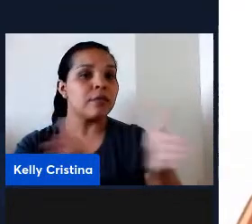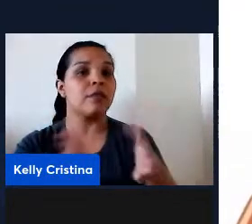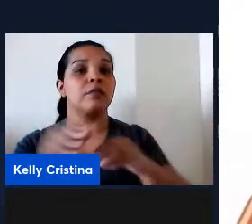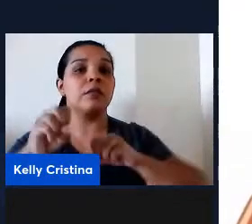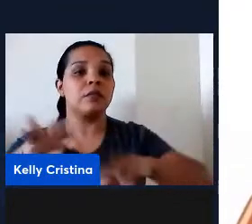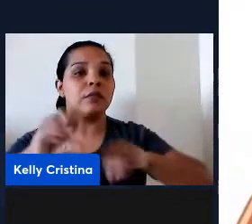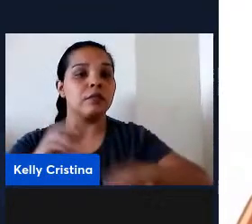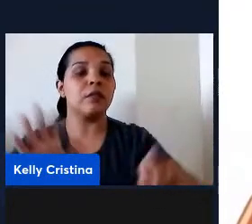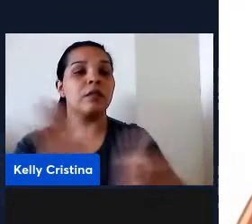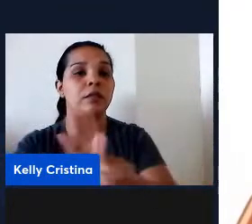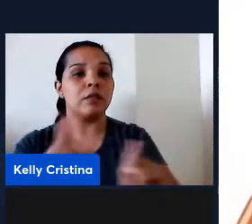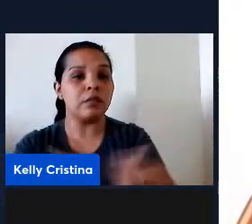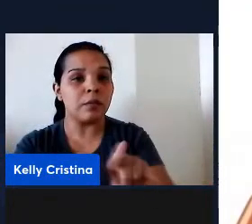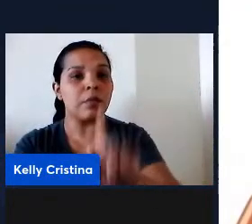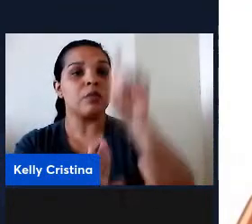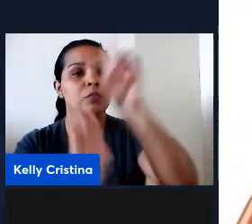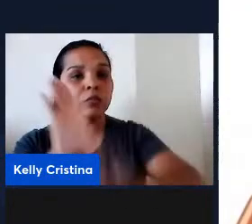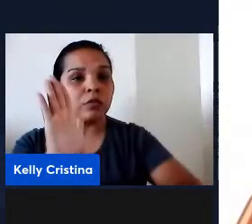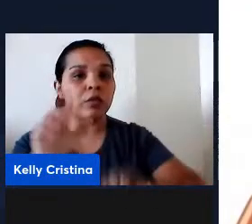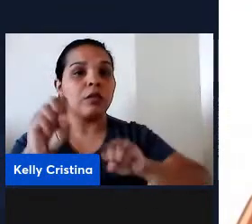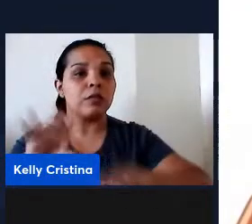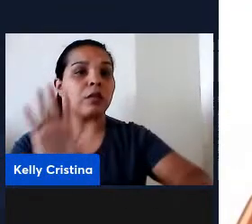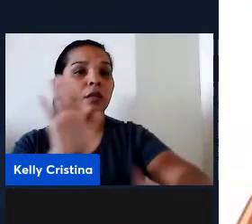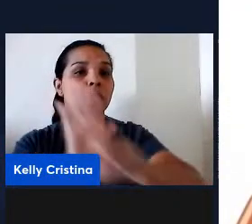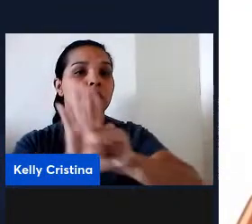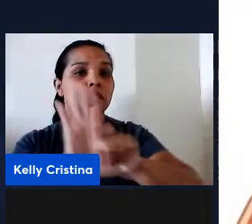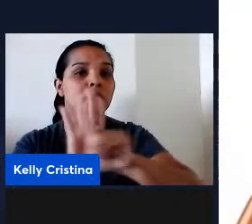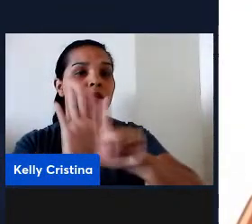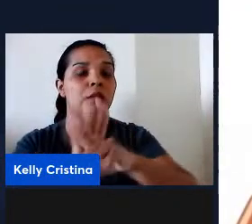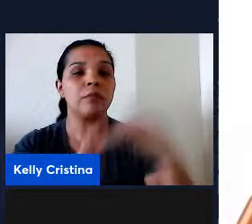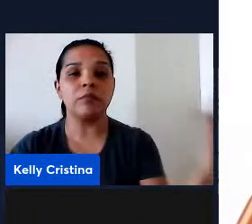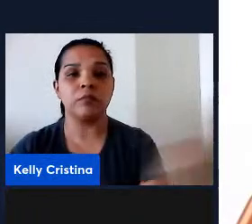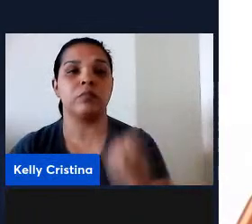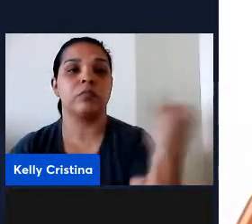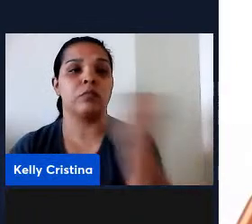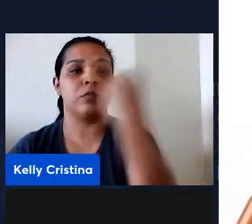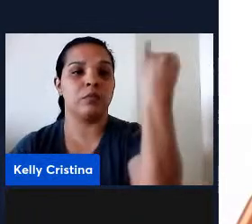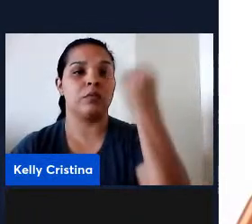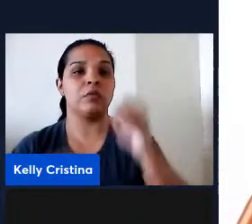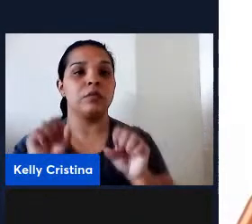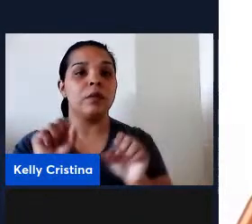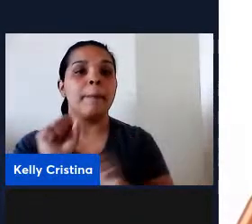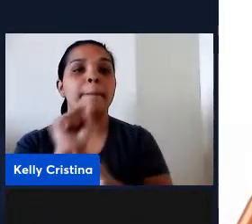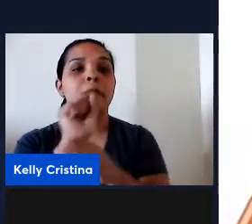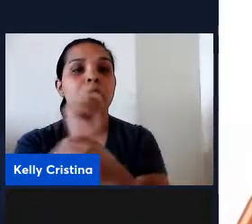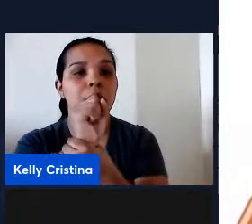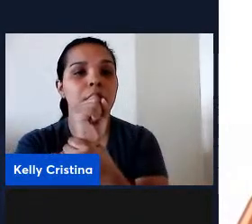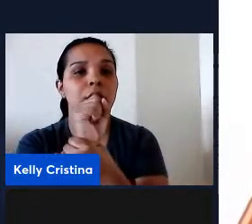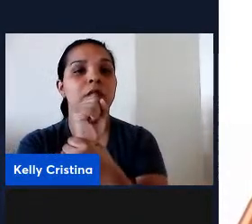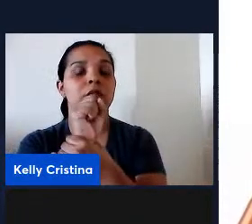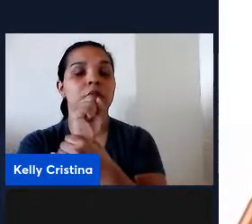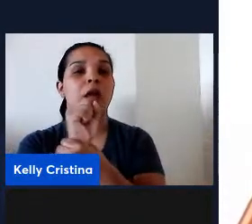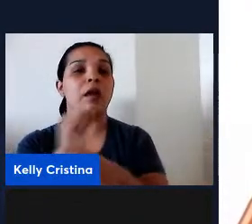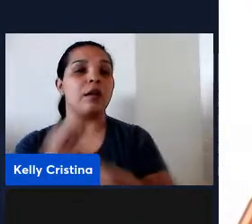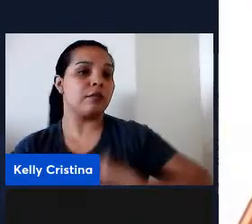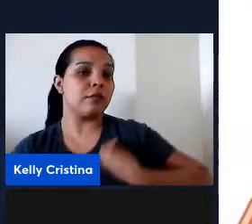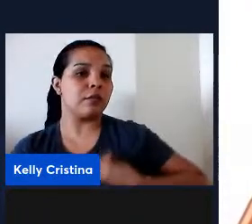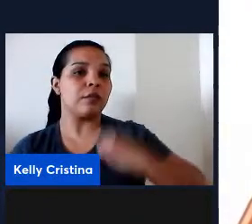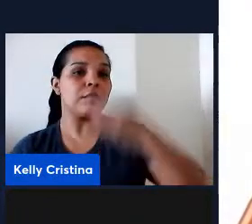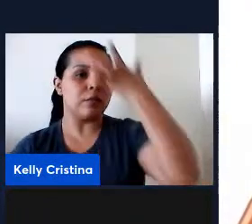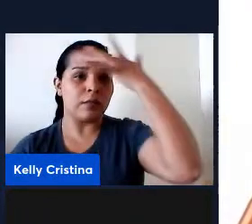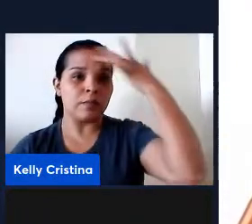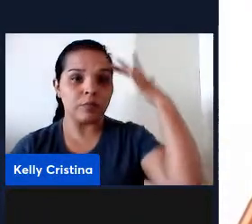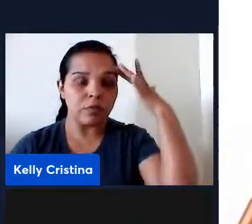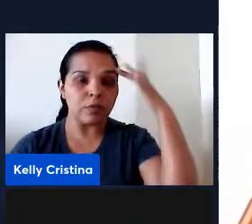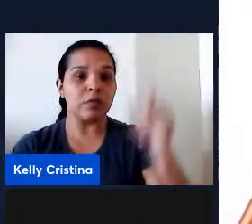e o direito à educação que está previsto em legislação, ele é fundamental para garantir a própria existência do indivíduo e depois a existência social, né? Quer